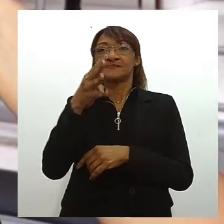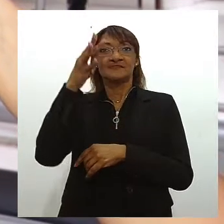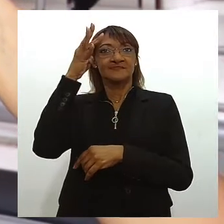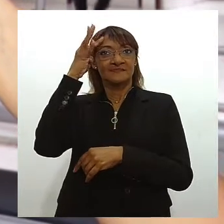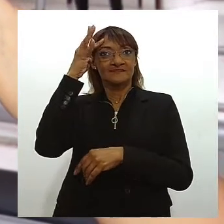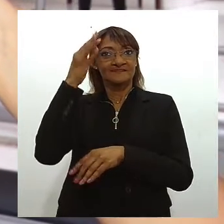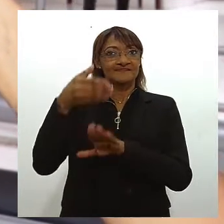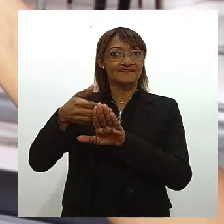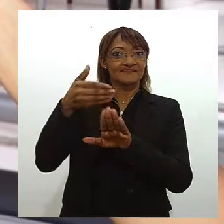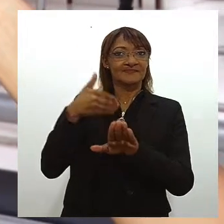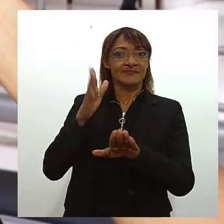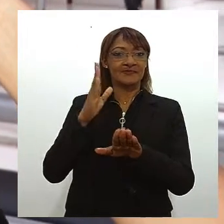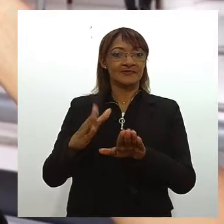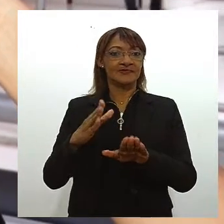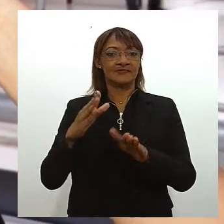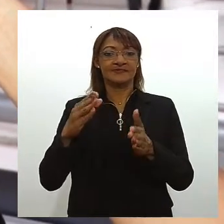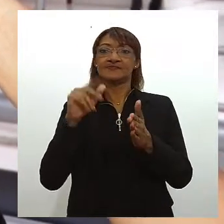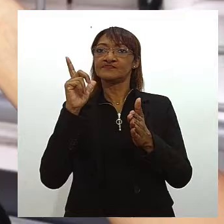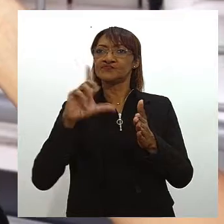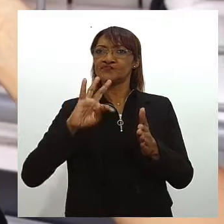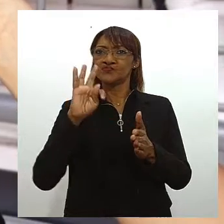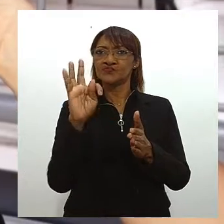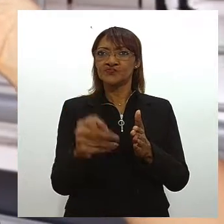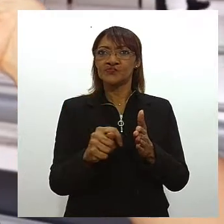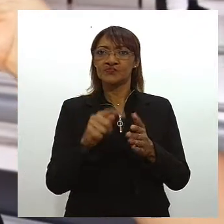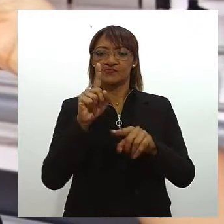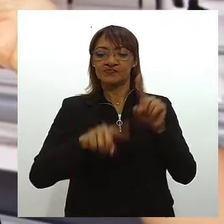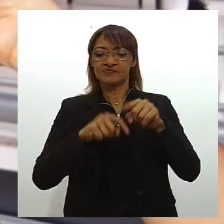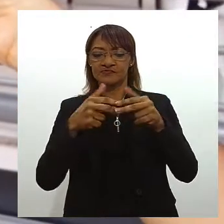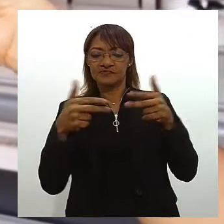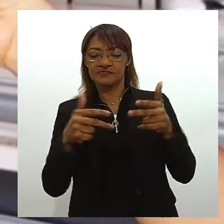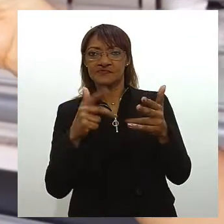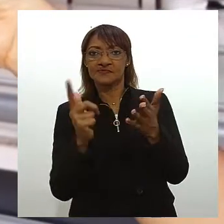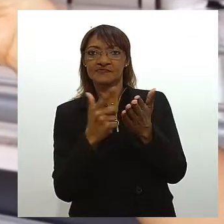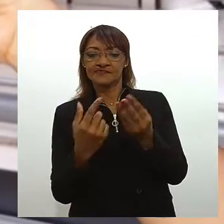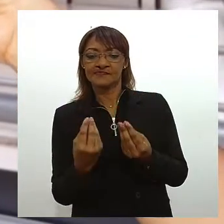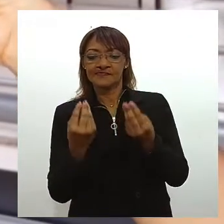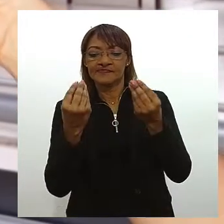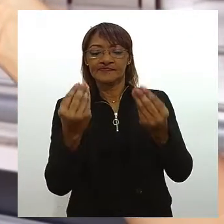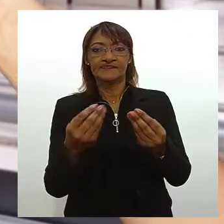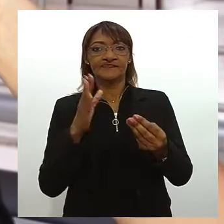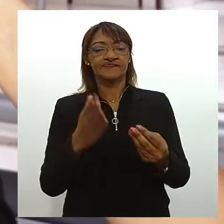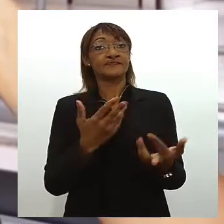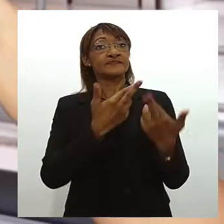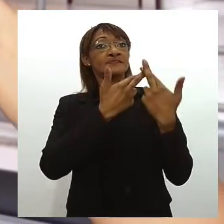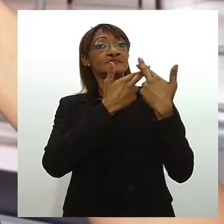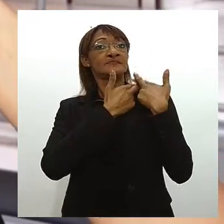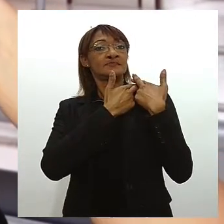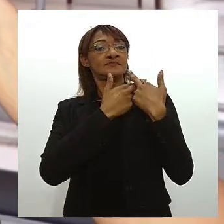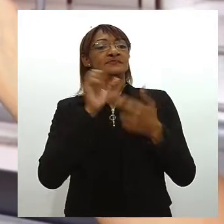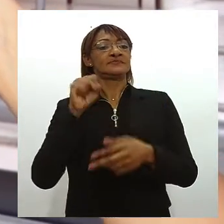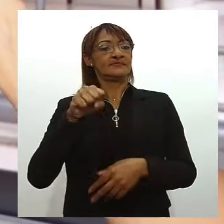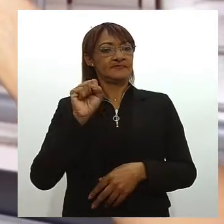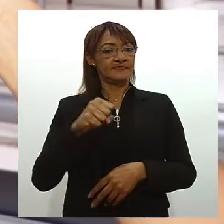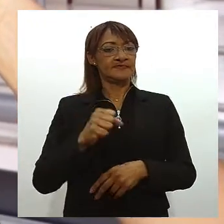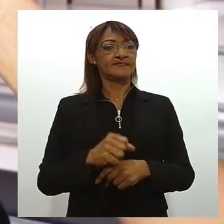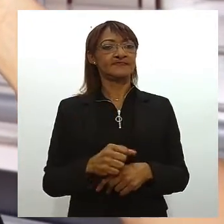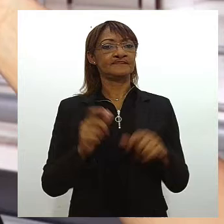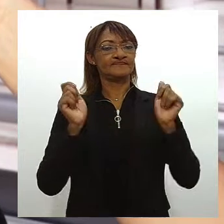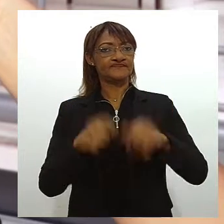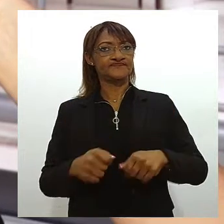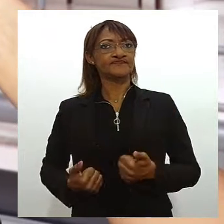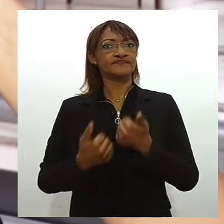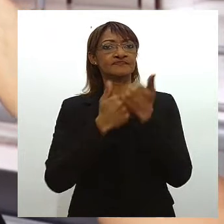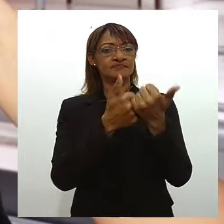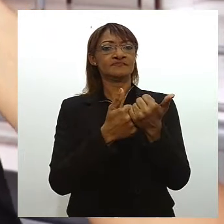a entrega desse material e que de fato o SEBRAE tem um peso e uma condição gigante para contribuir